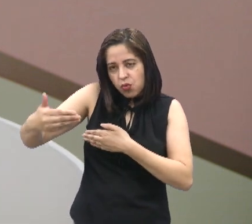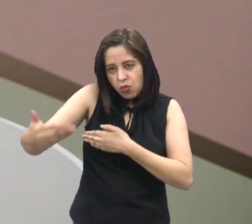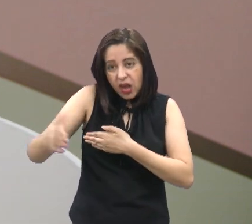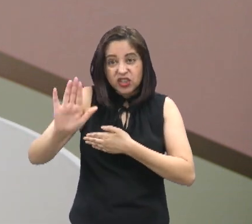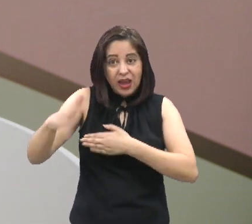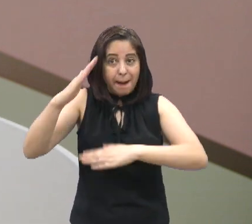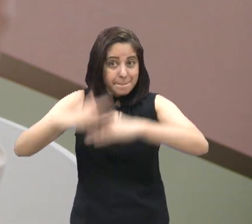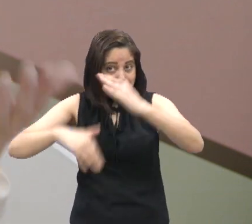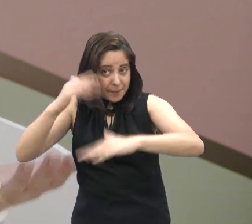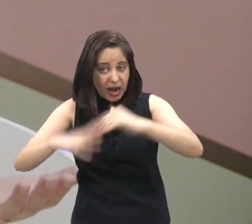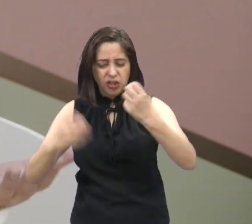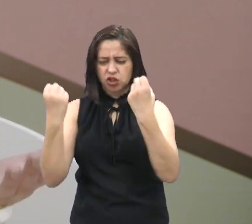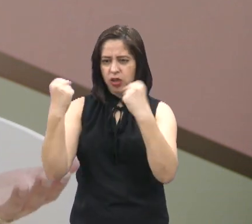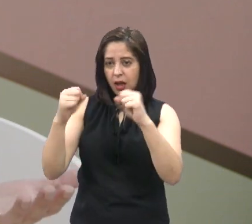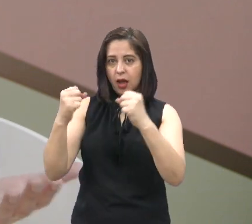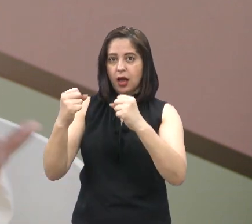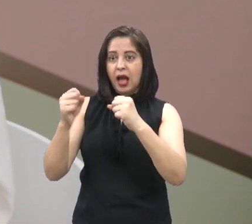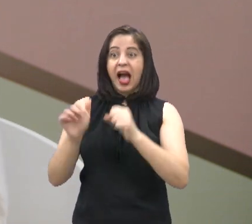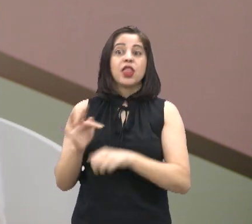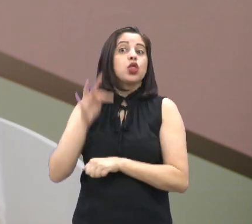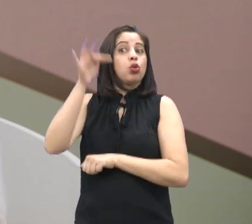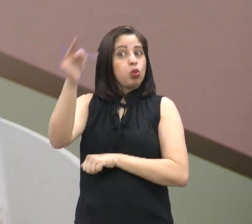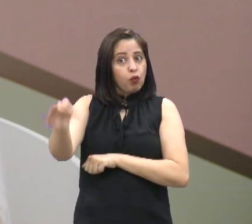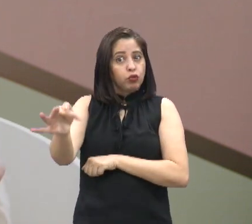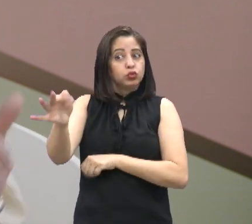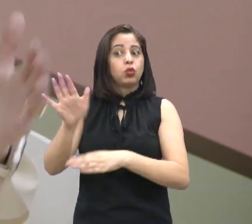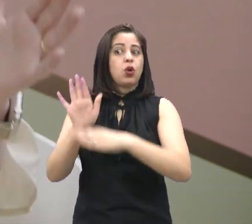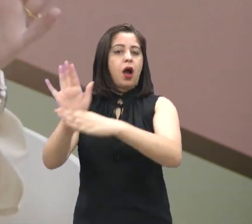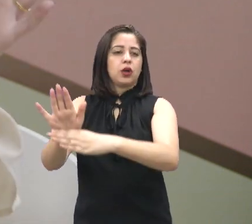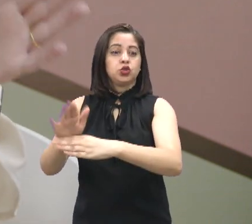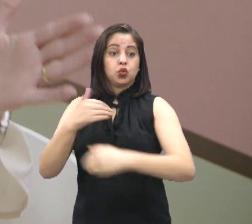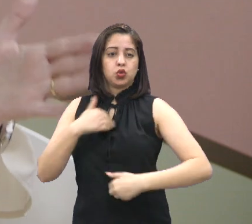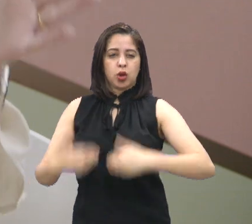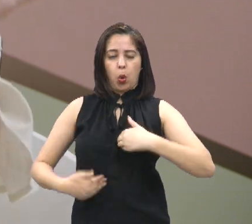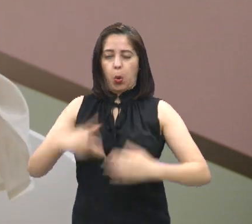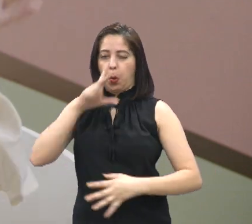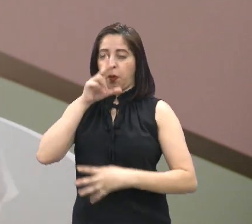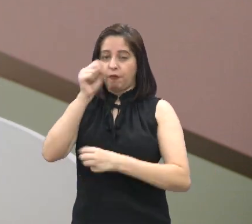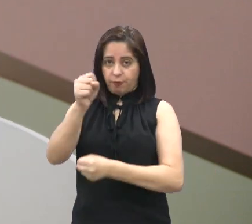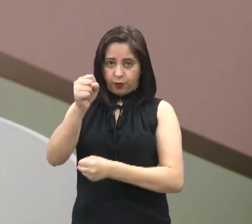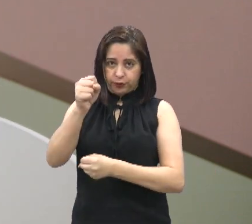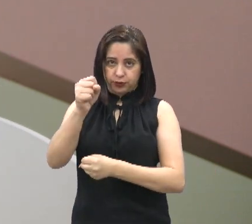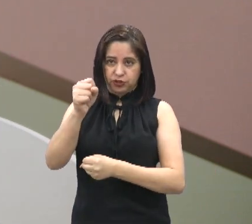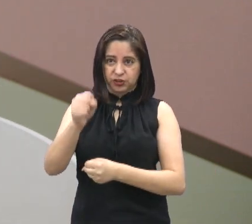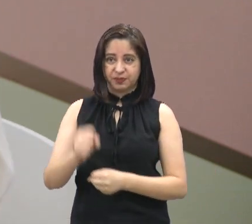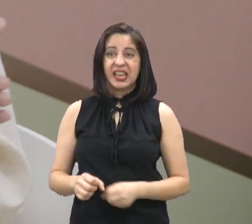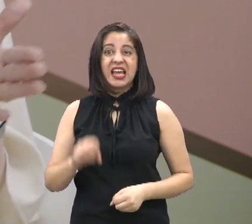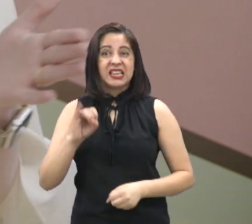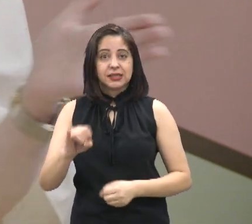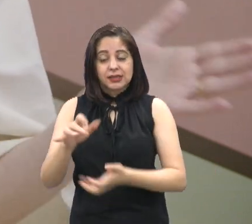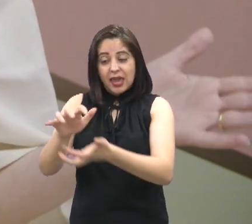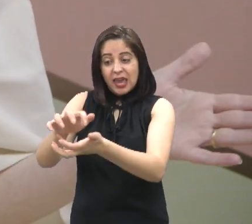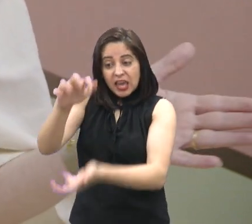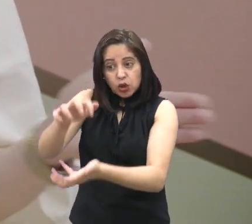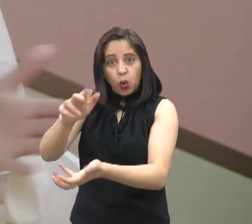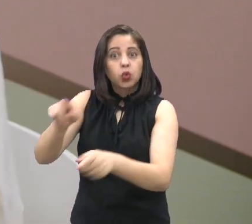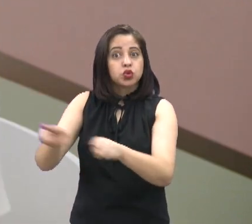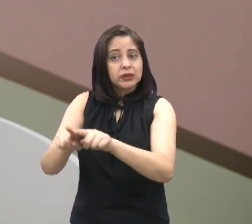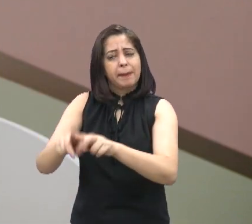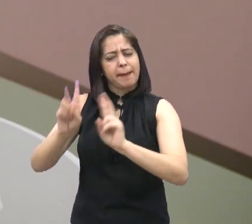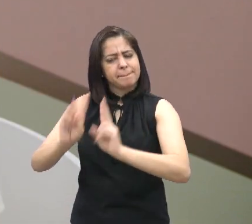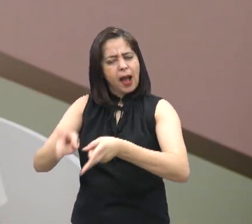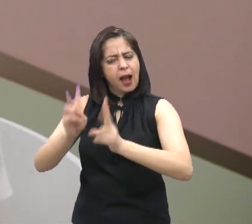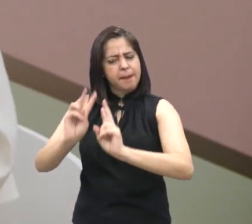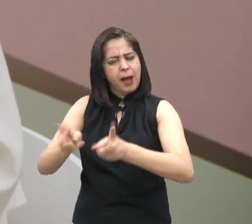atividade física ajudaria nessa questão. Além do que, quando envelhecemos fazendo atividade física, e isso quanto antes começar